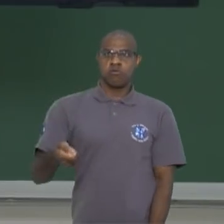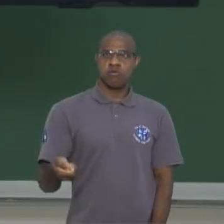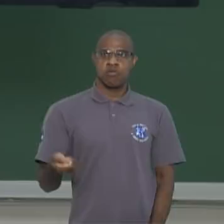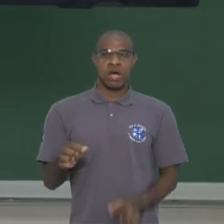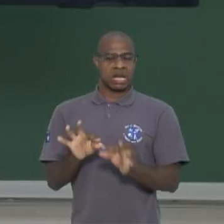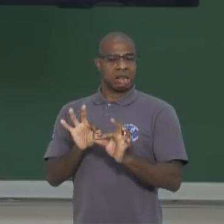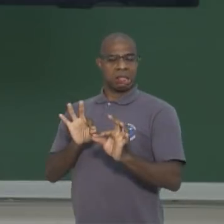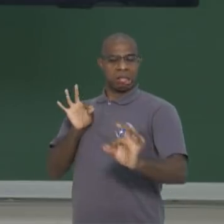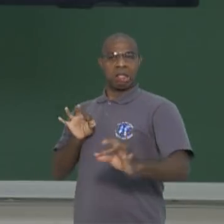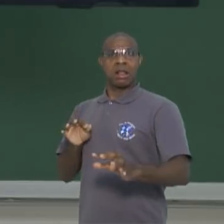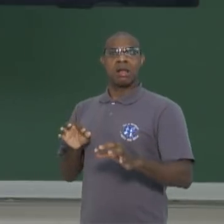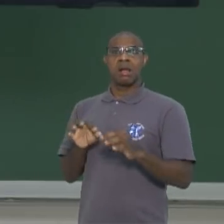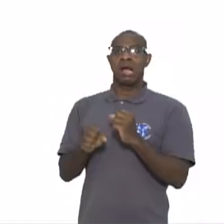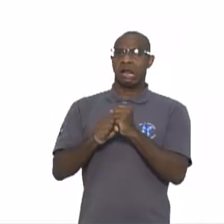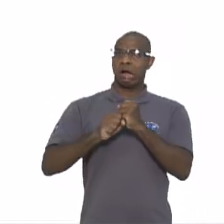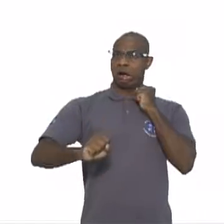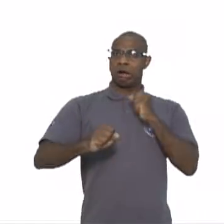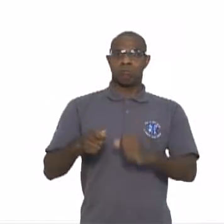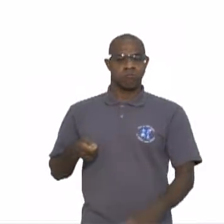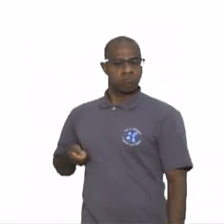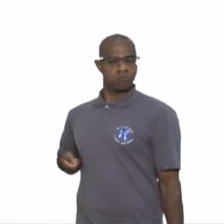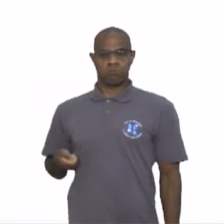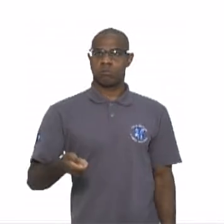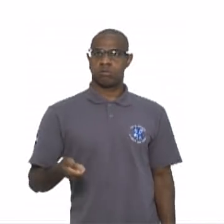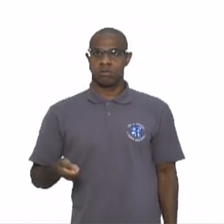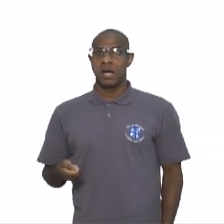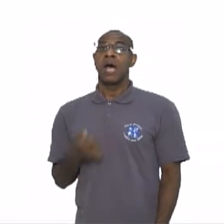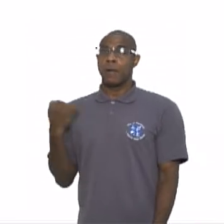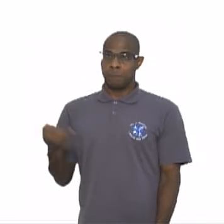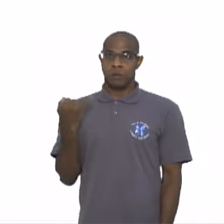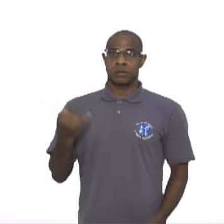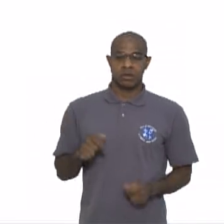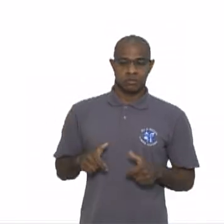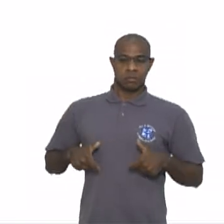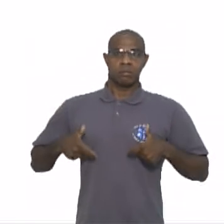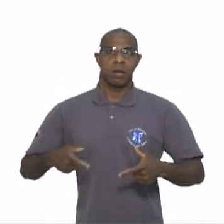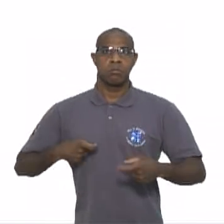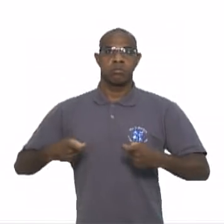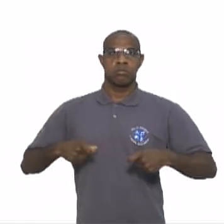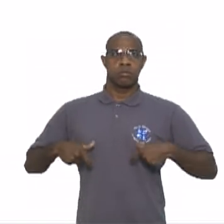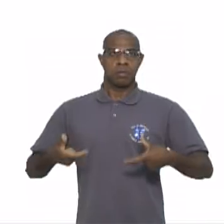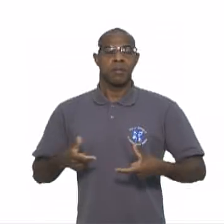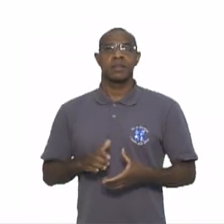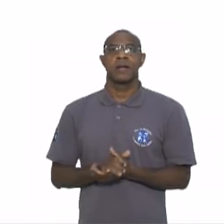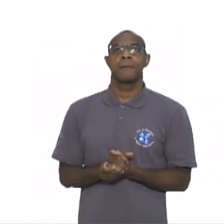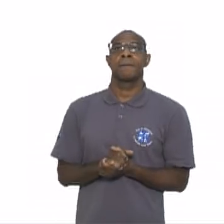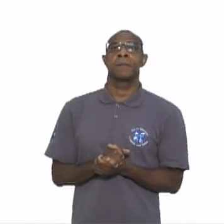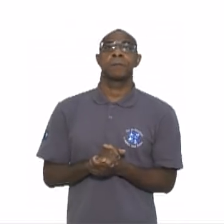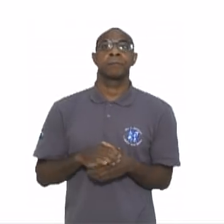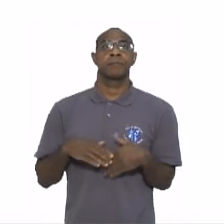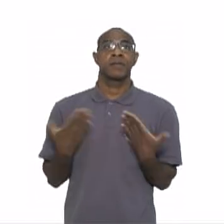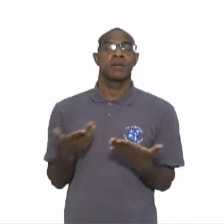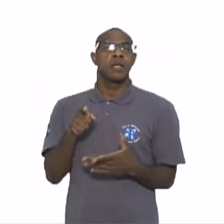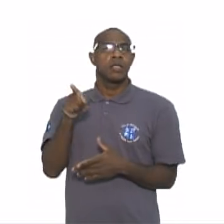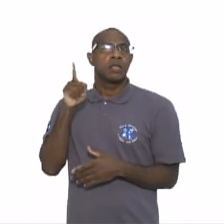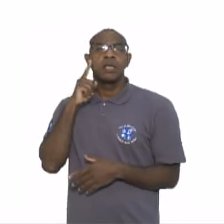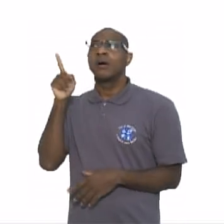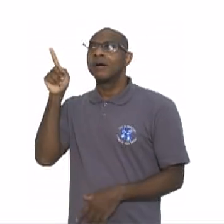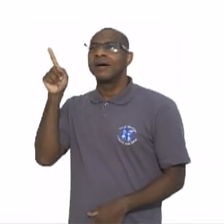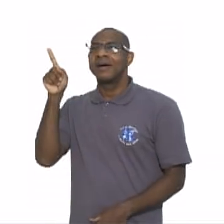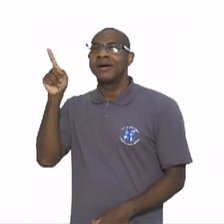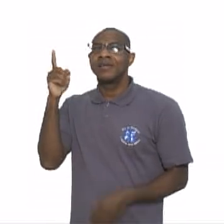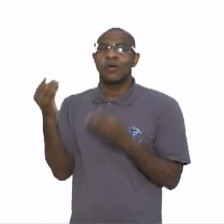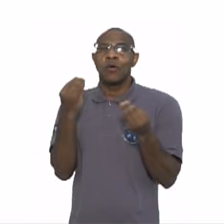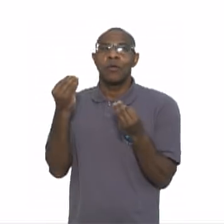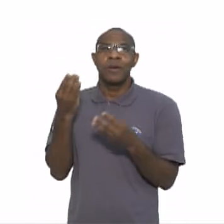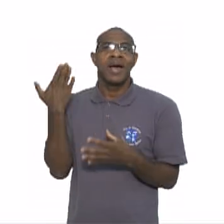durante a batalha, e isso era muito importante em campo de batalha, e aqui a gente tem uma reconstituição para vocês terem uma ideia de como era,